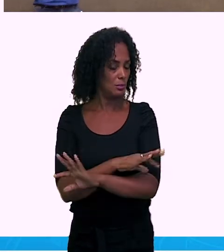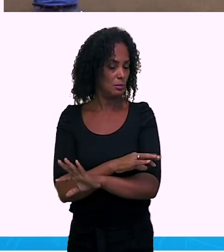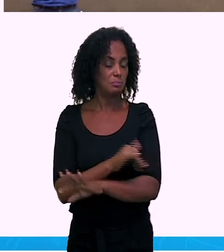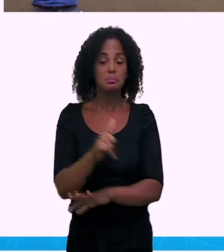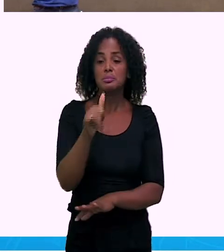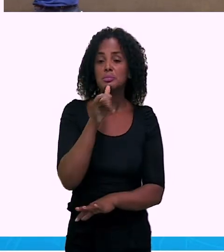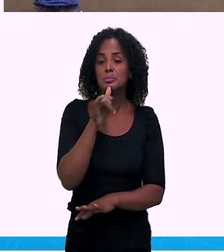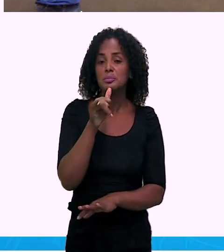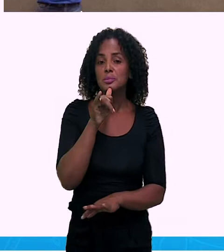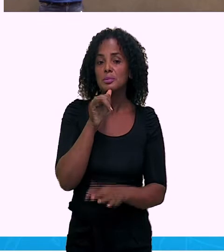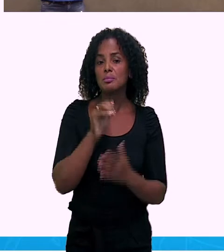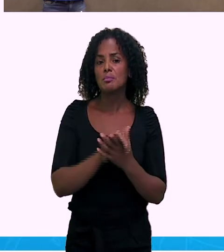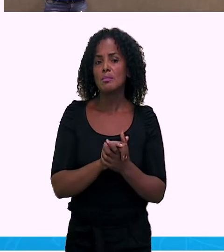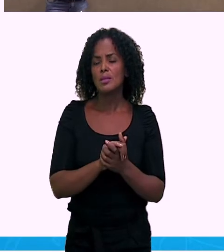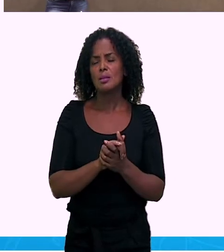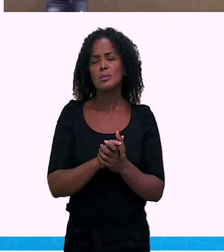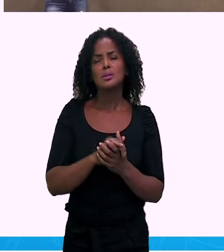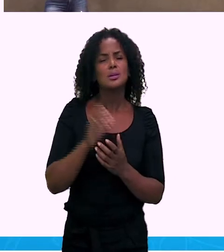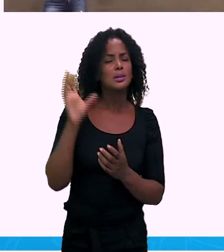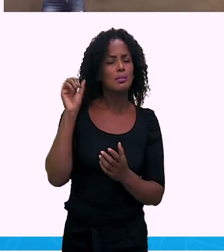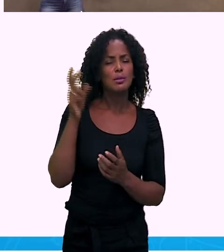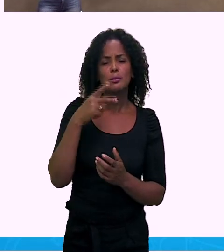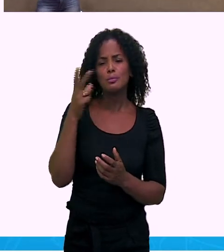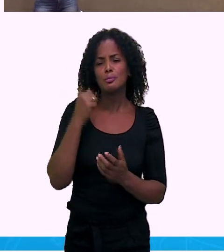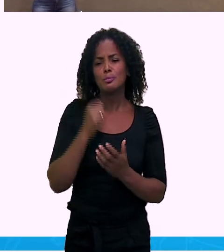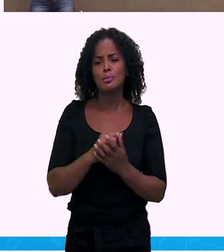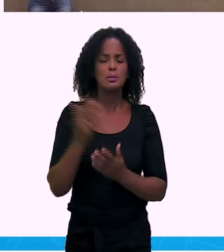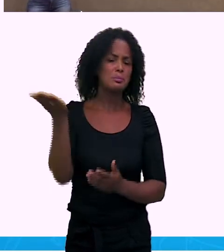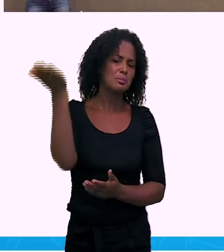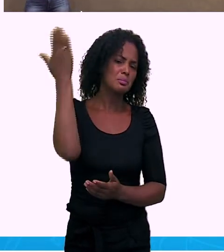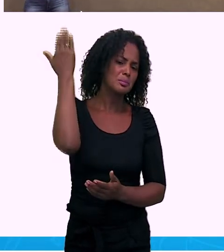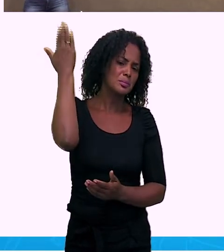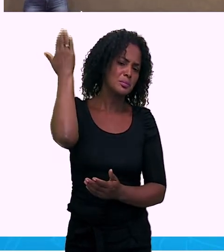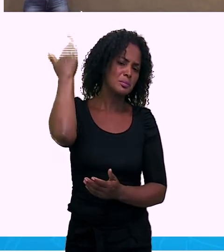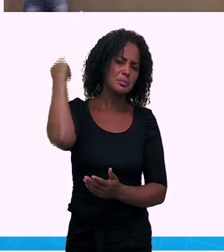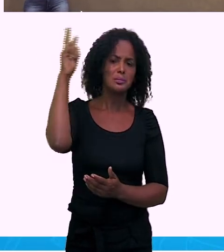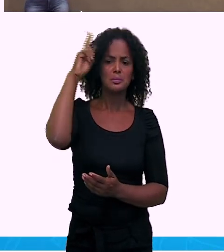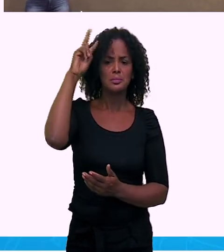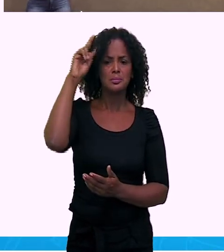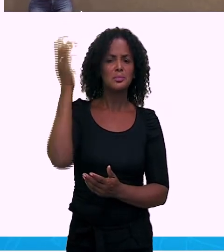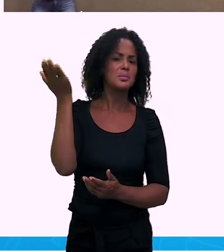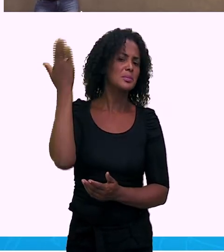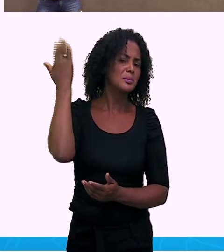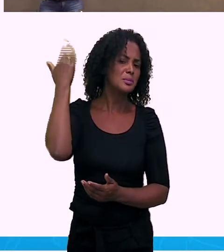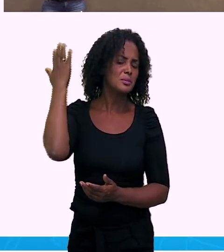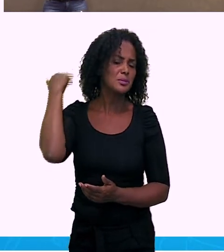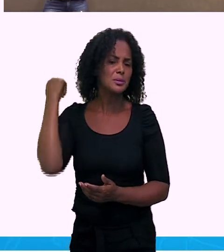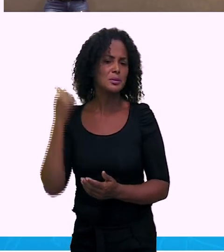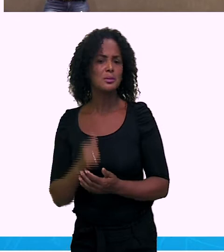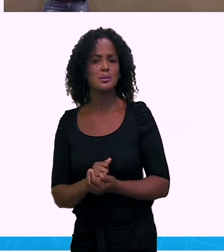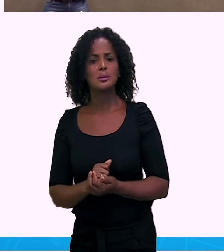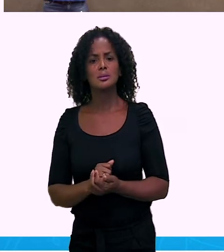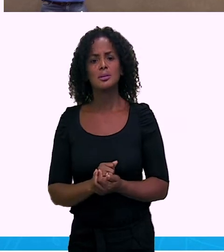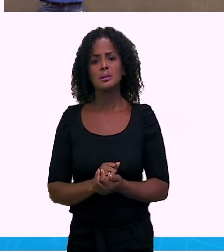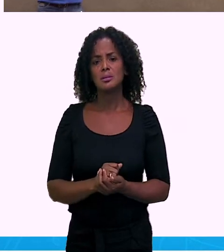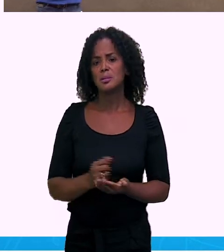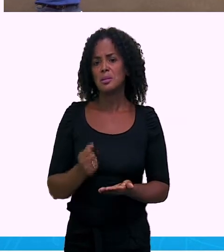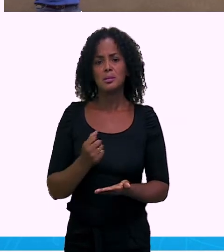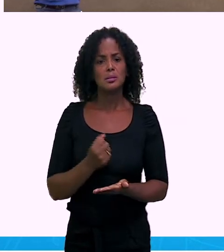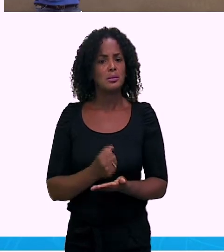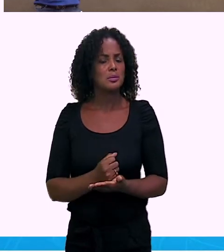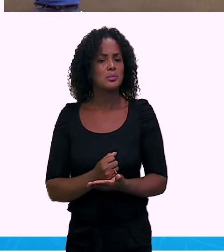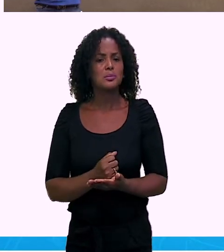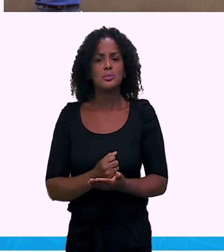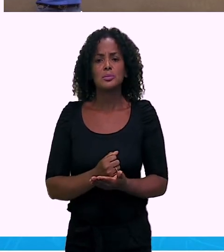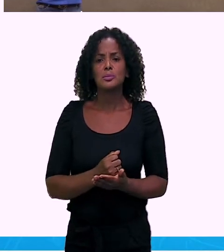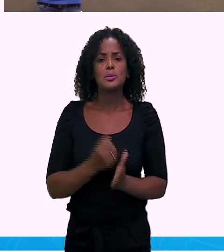exemplo, a pré-história. Vocês já ouviram falar lá da pré-história? A pré-história, ela é marcada